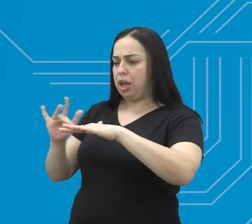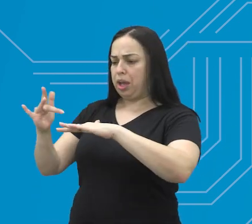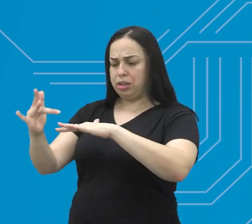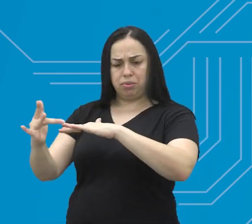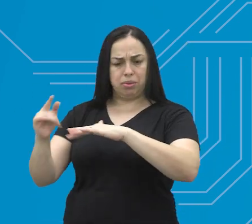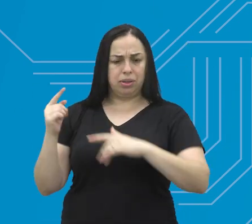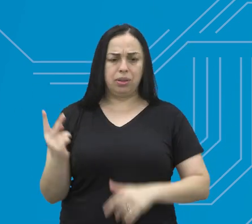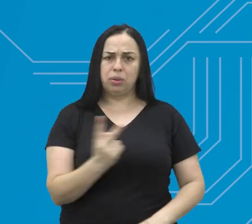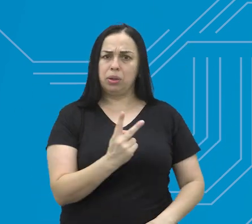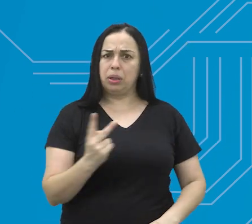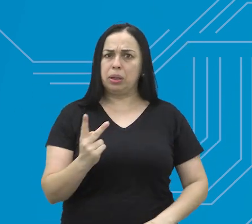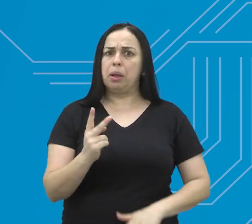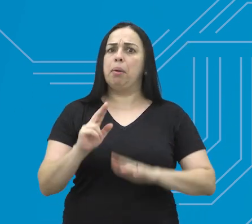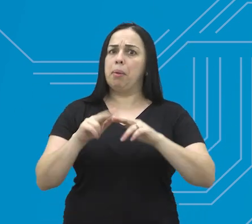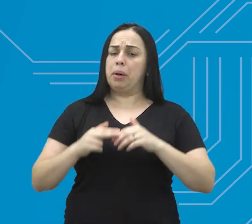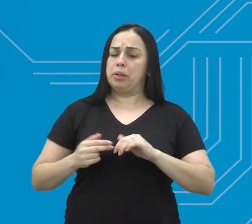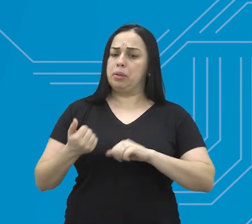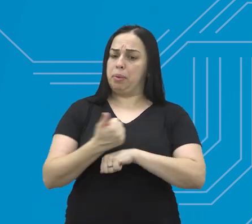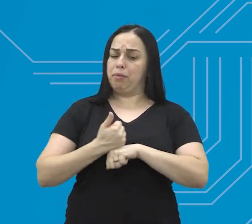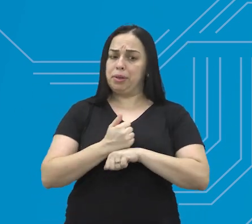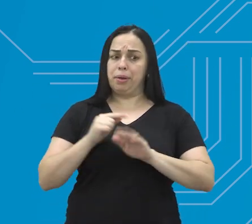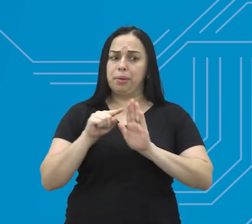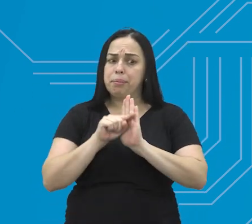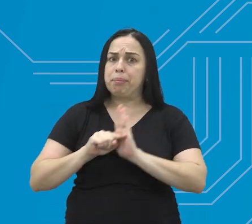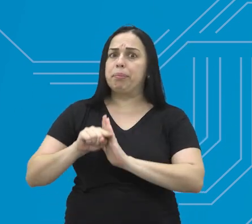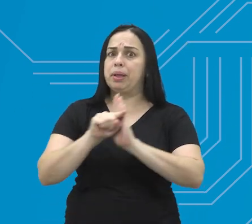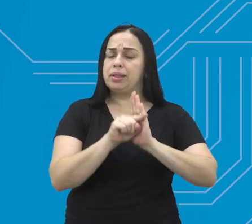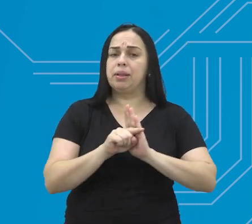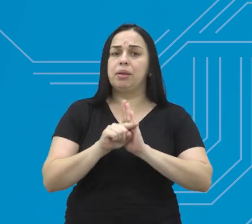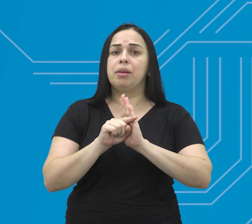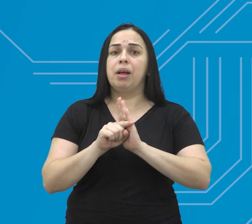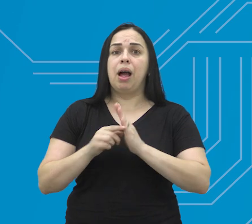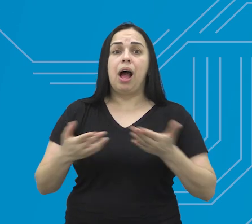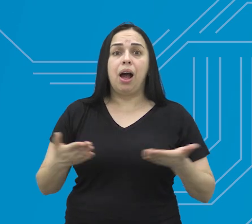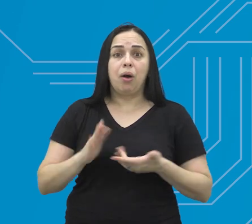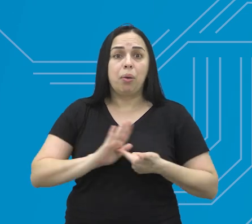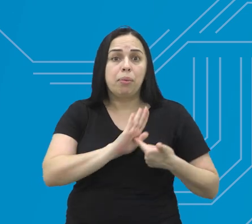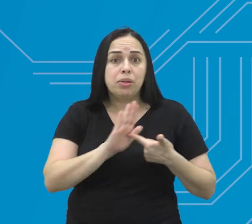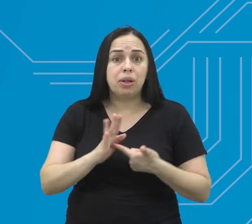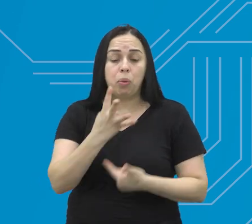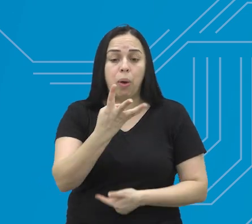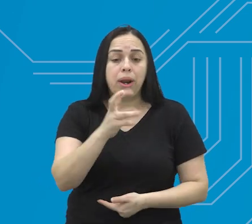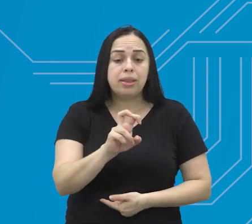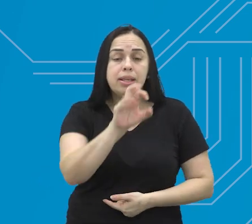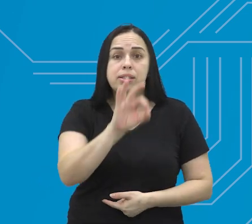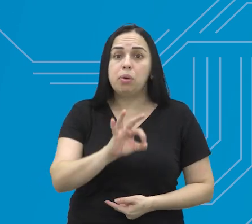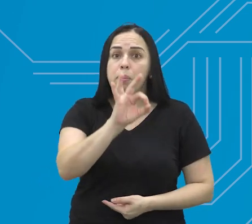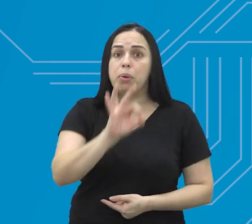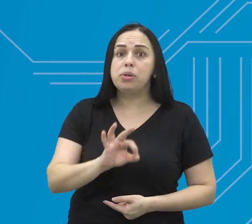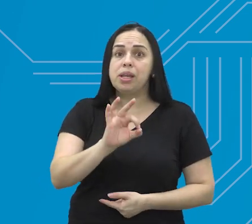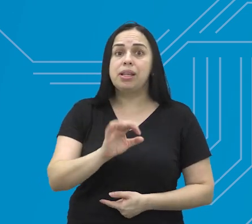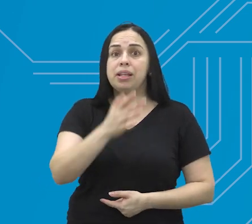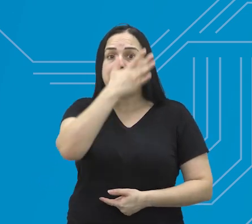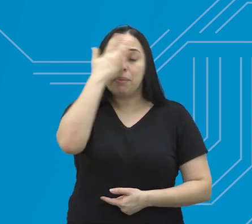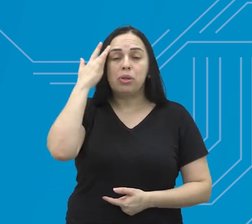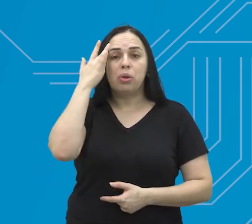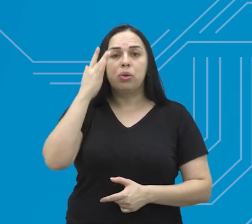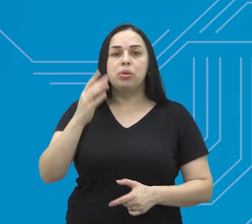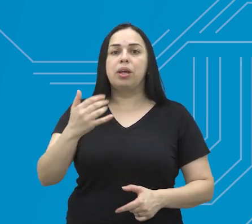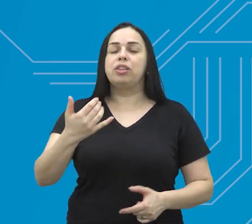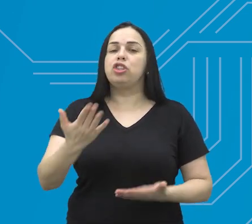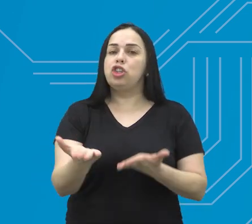redes sociais tem sido cada vez mais estudada. E agora, um levantamento apontou que 45% dos casos